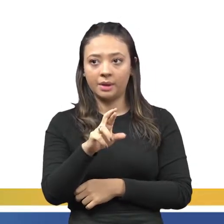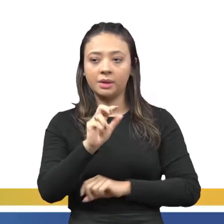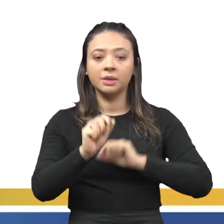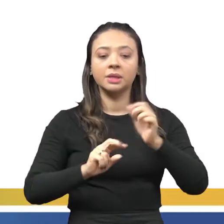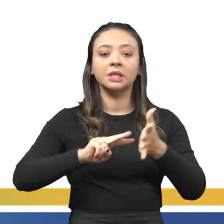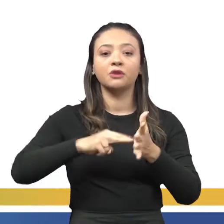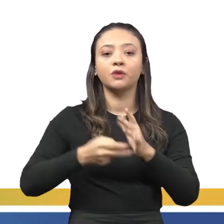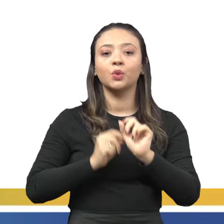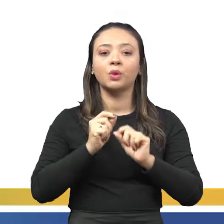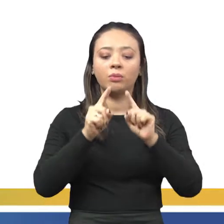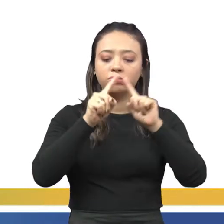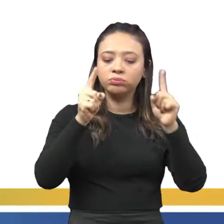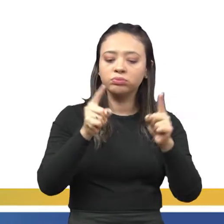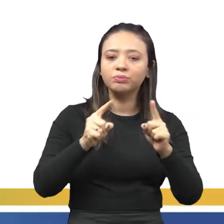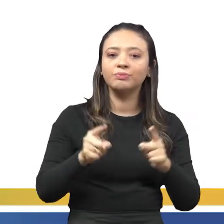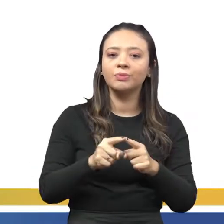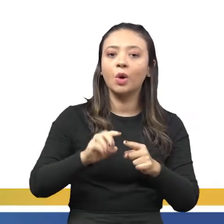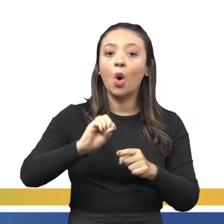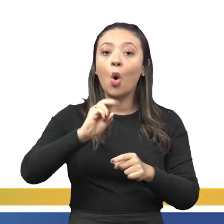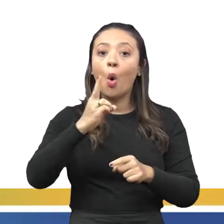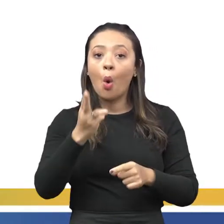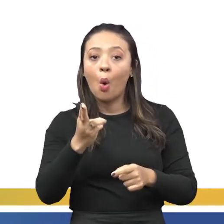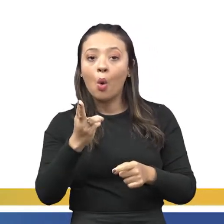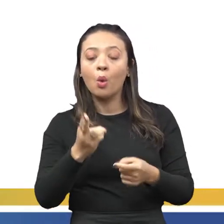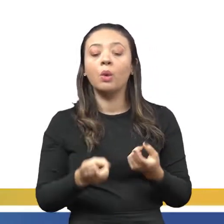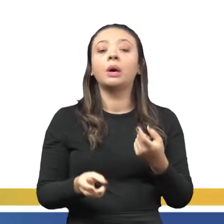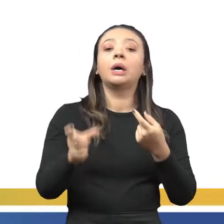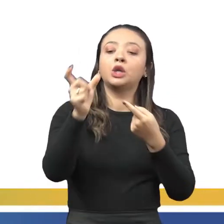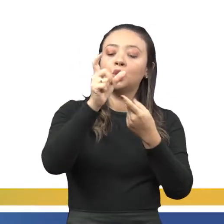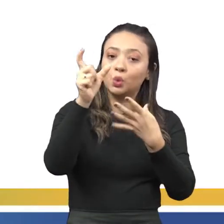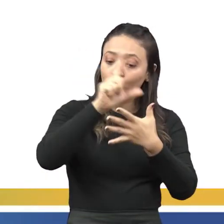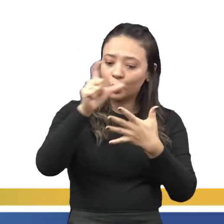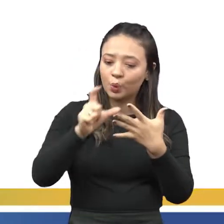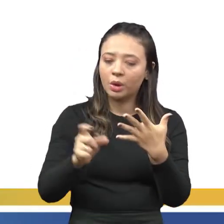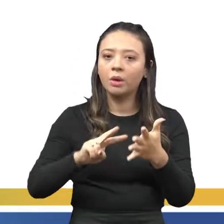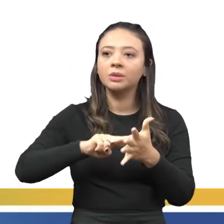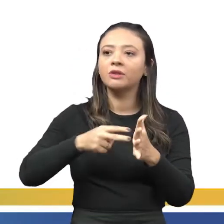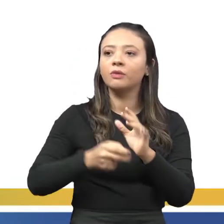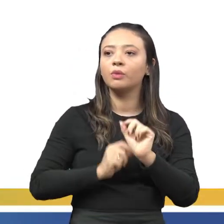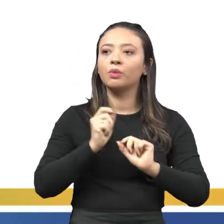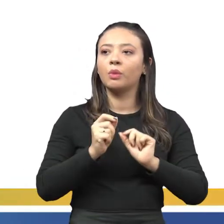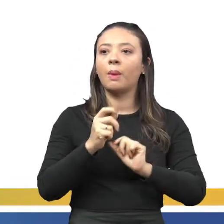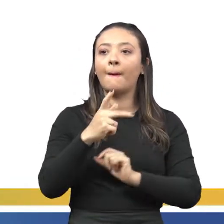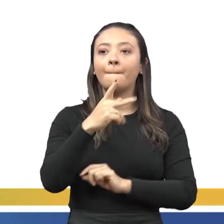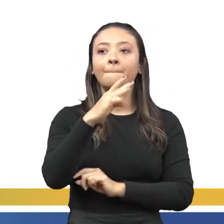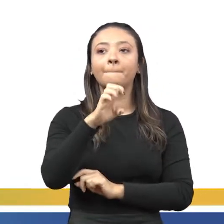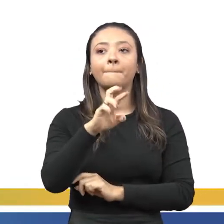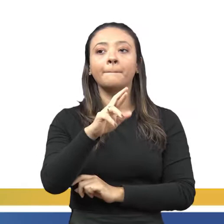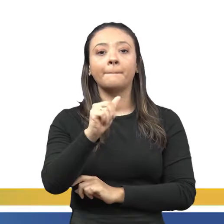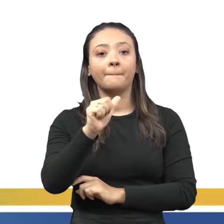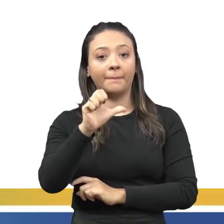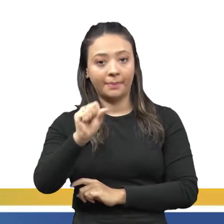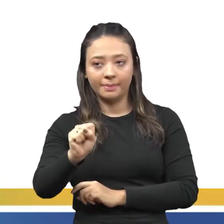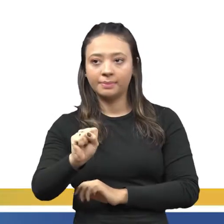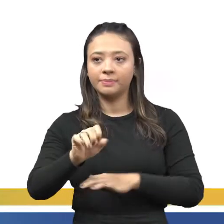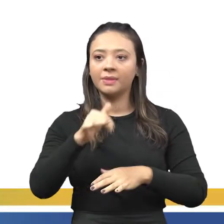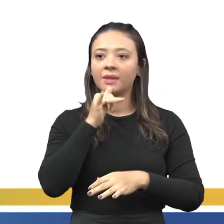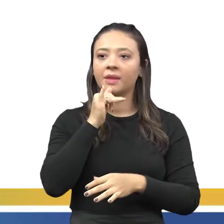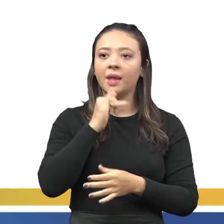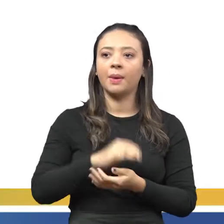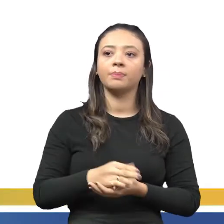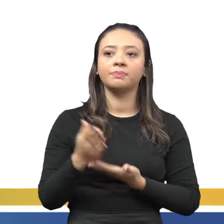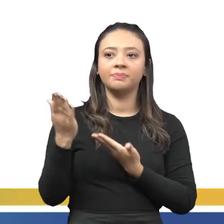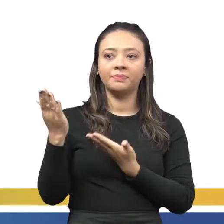fica pears, peras. Vamos ver um exemplo mais completo? Então, vocês podem observar aí na tela. There